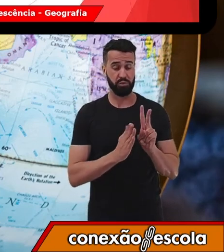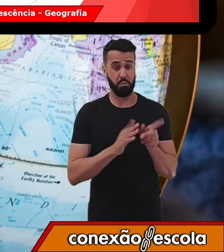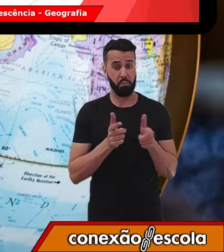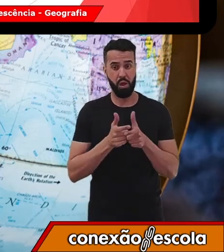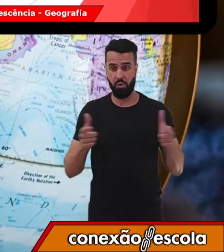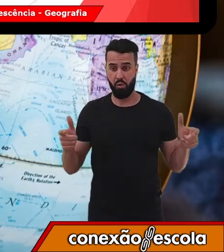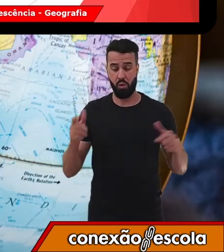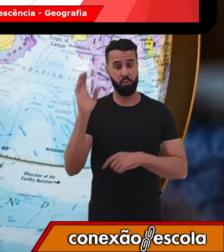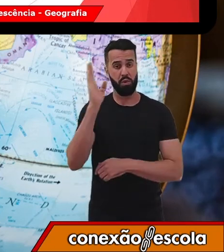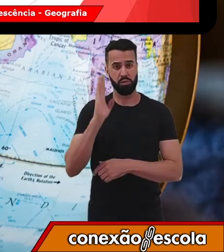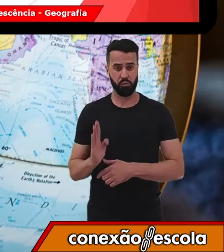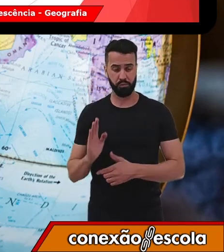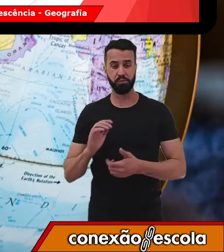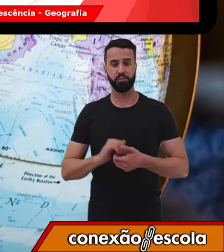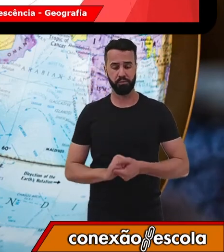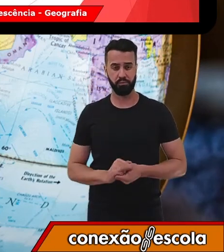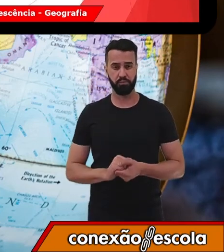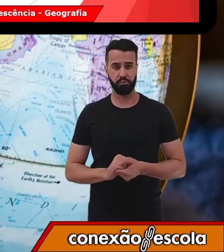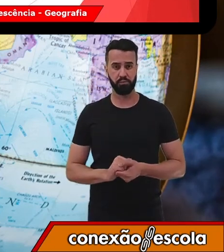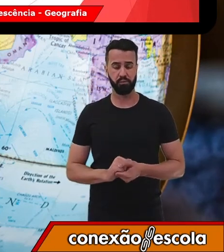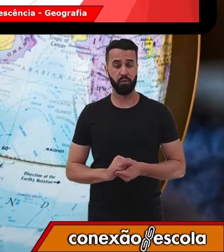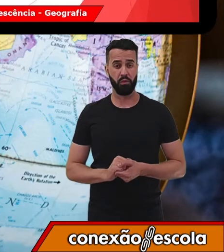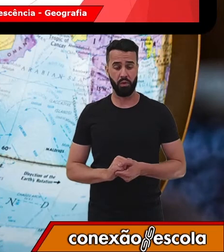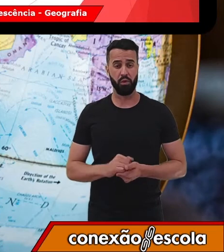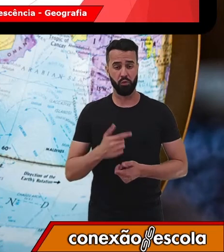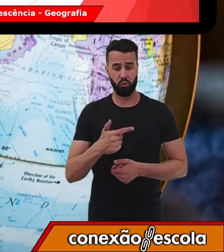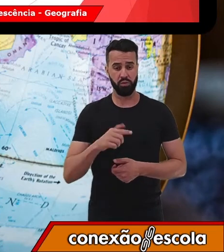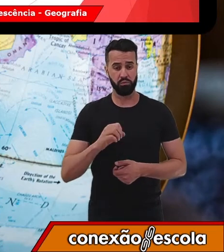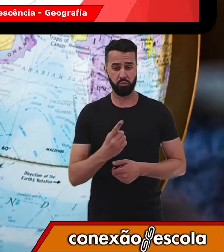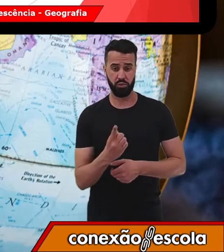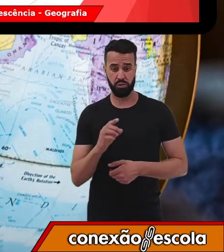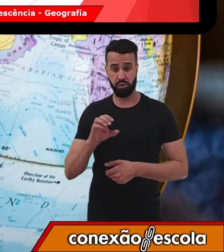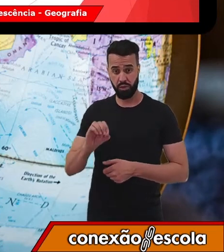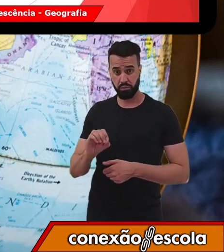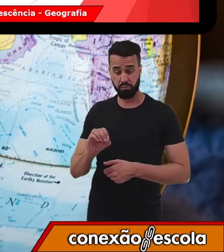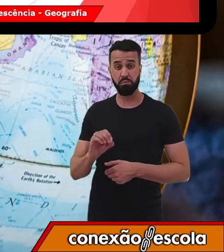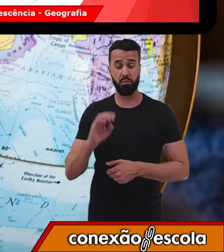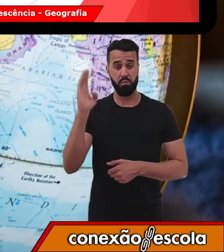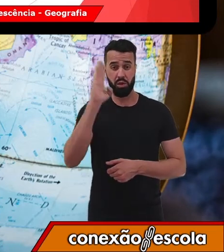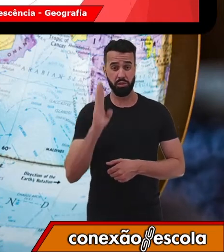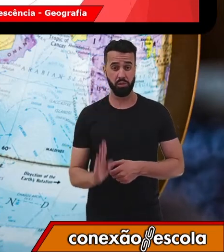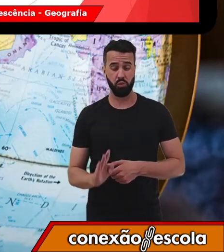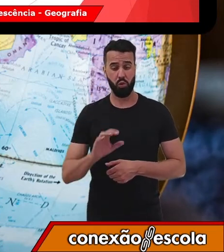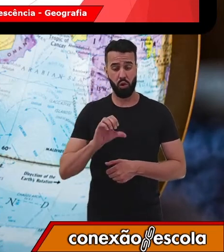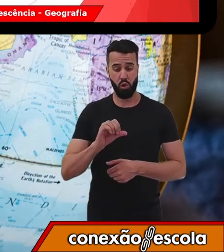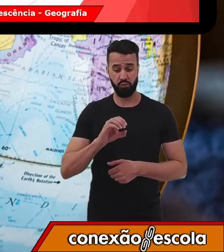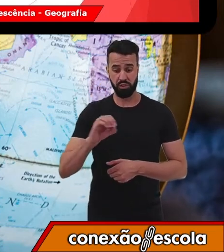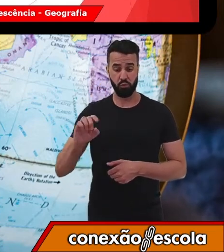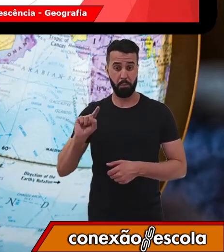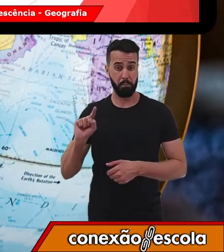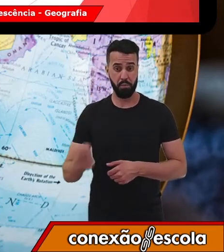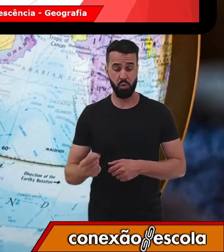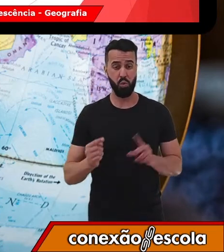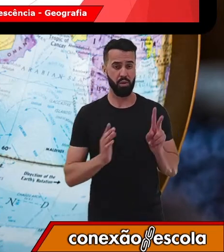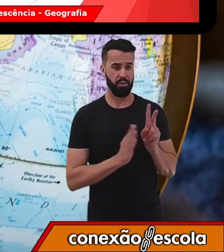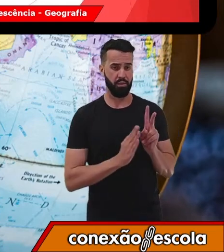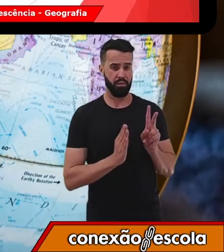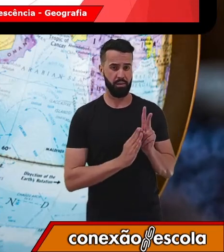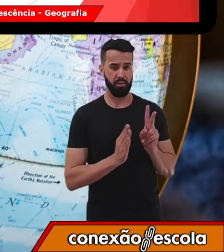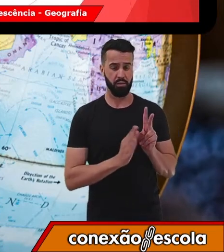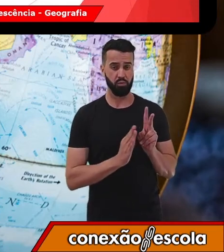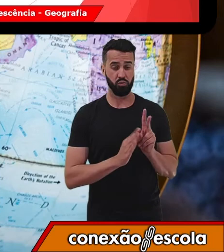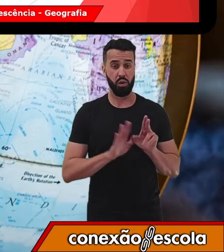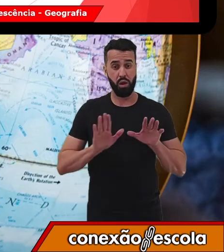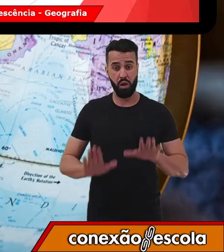IBGE, em 2010, o Brasil tinha 900 mil índios e desses, 350